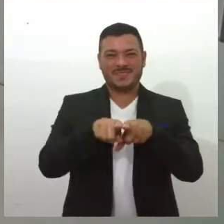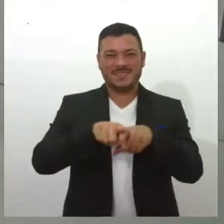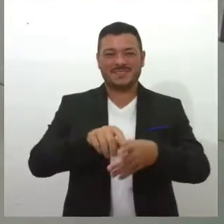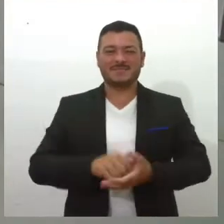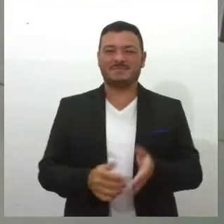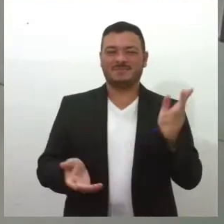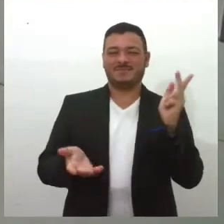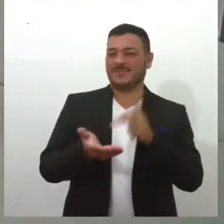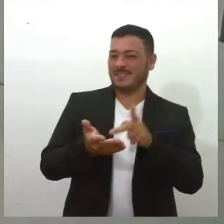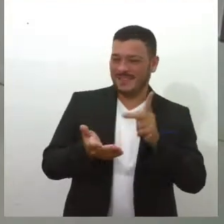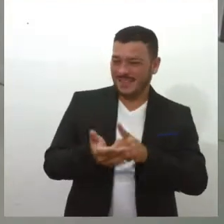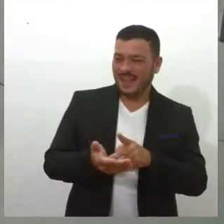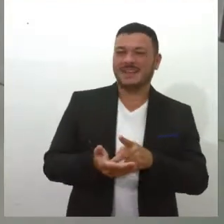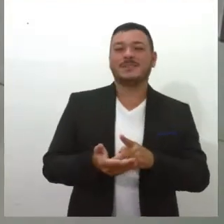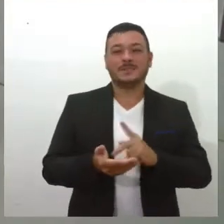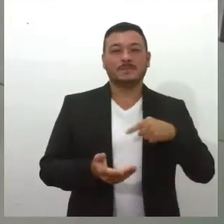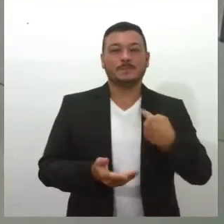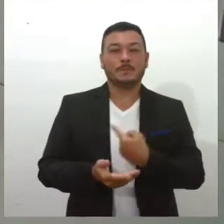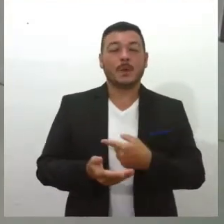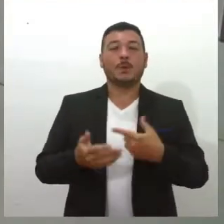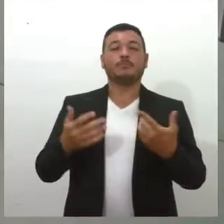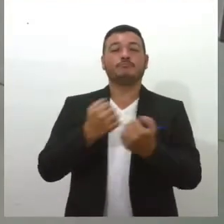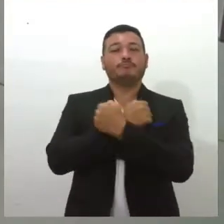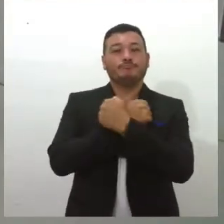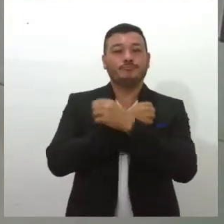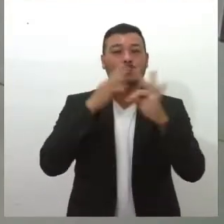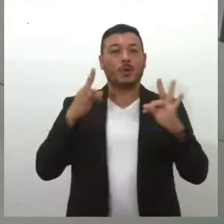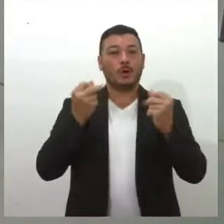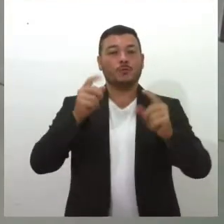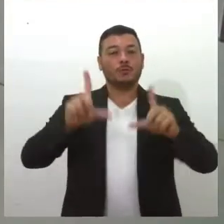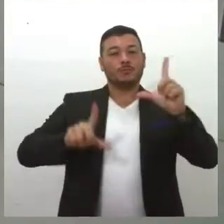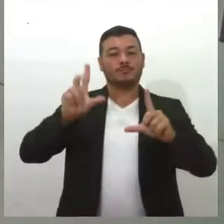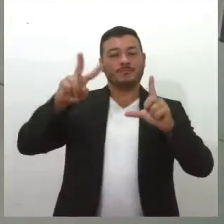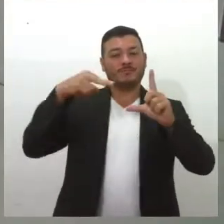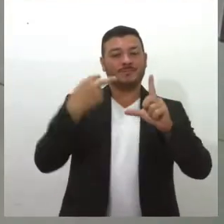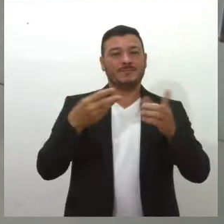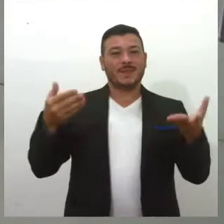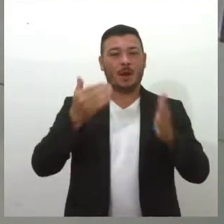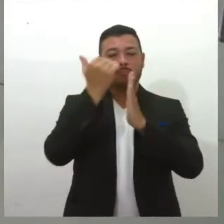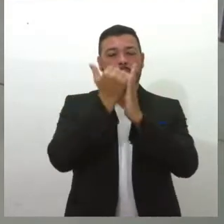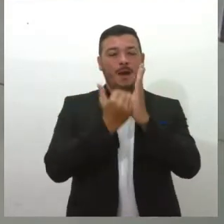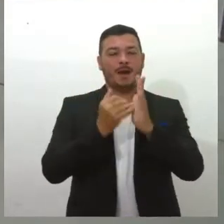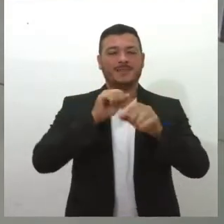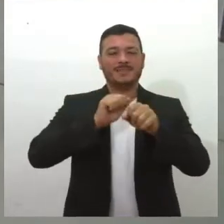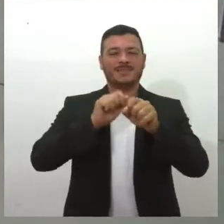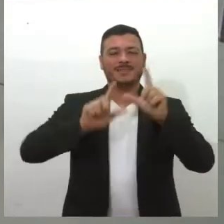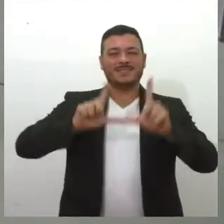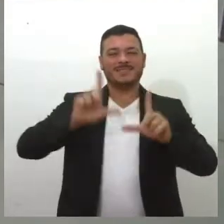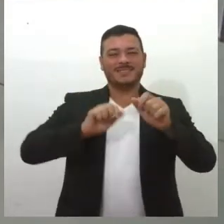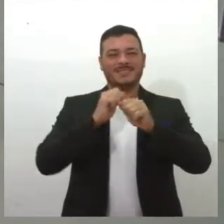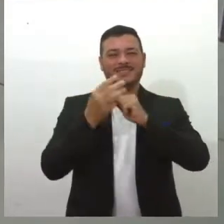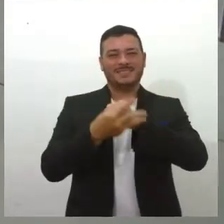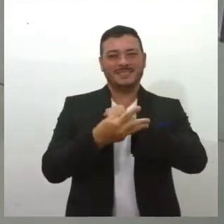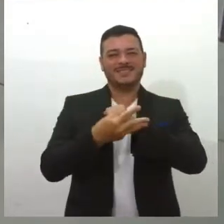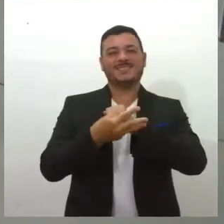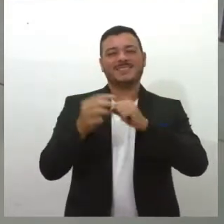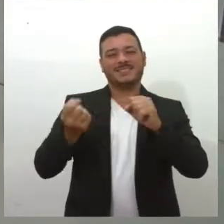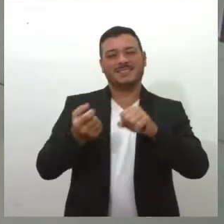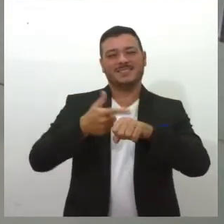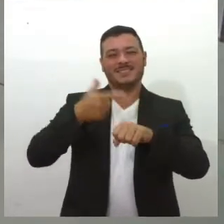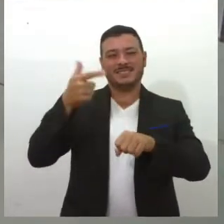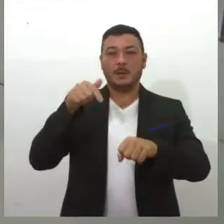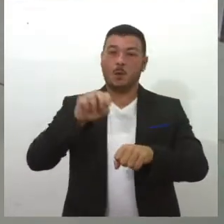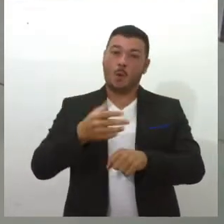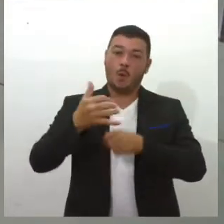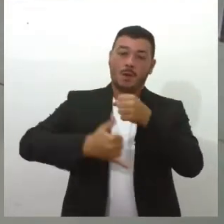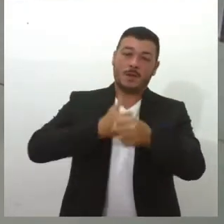Exatamente, Júnior Matos. A gente já manda um abraço para todos que acompanham também a programação da TV Alese, né? Seja pela internet ou aqui pela